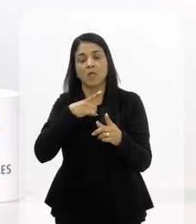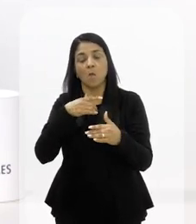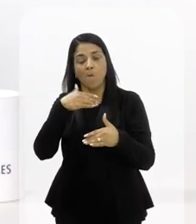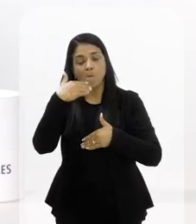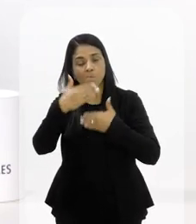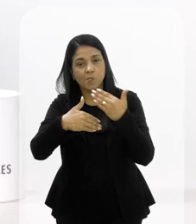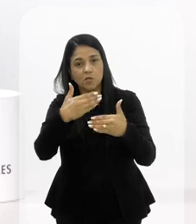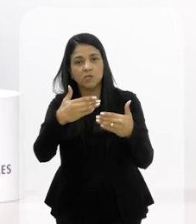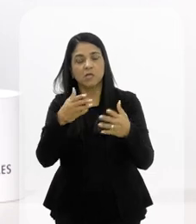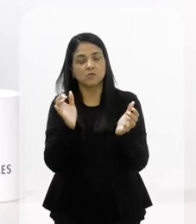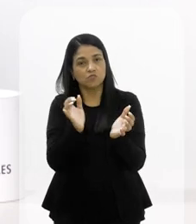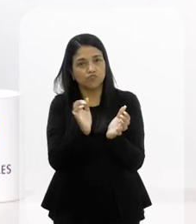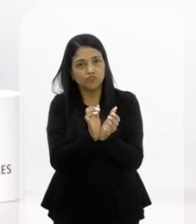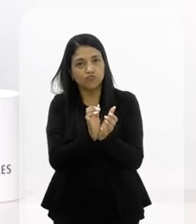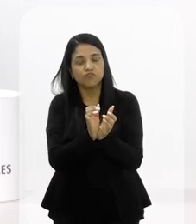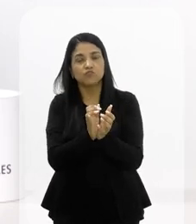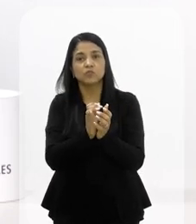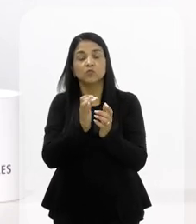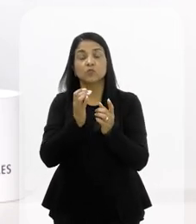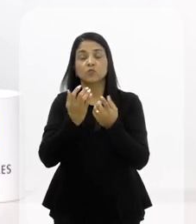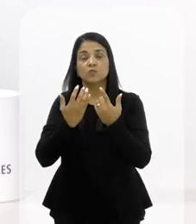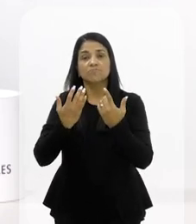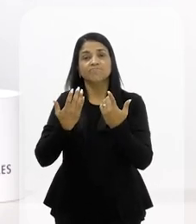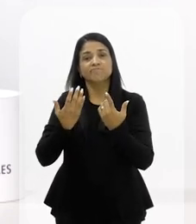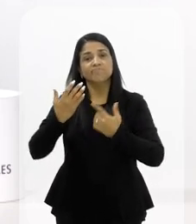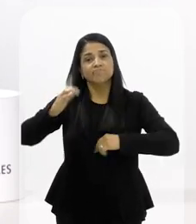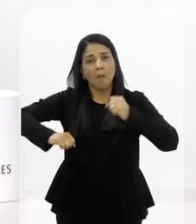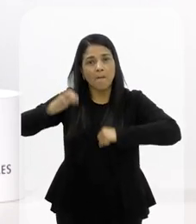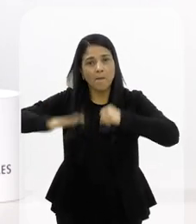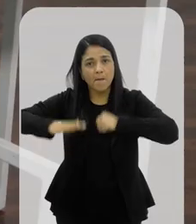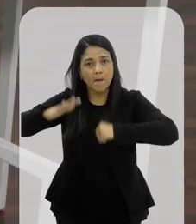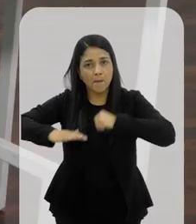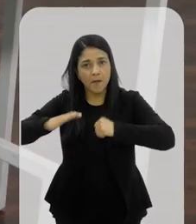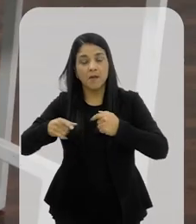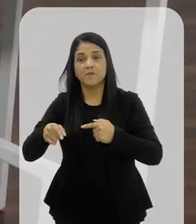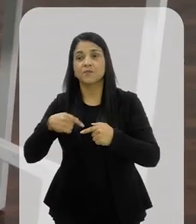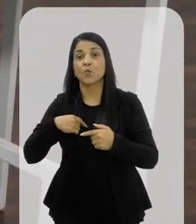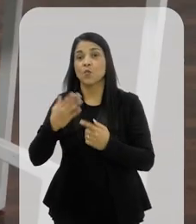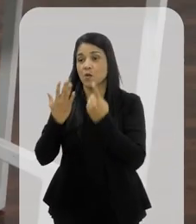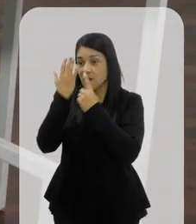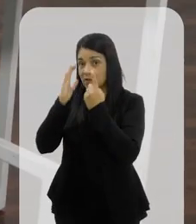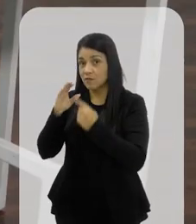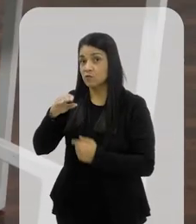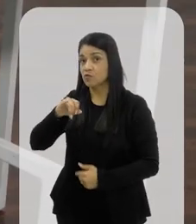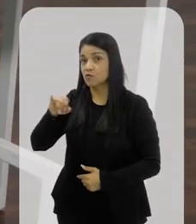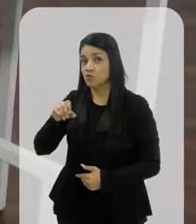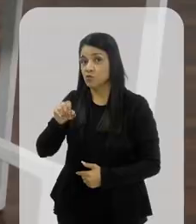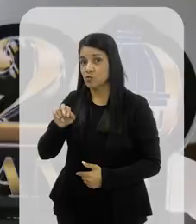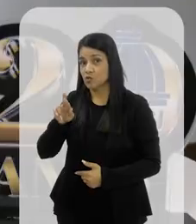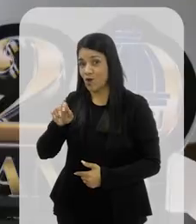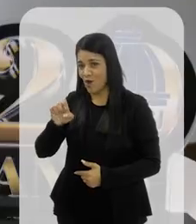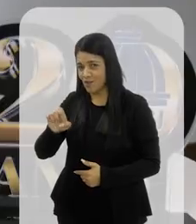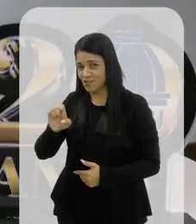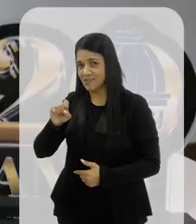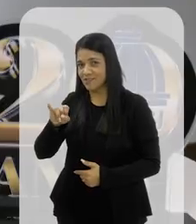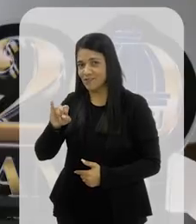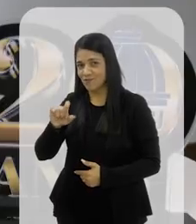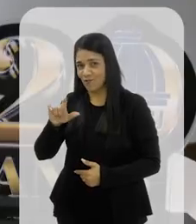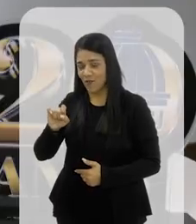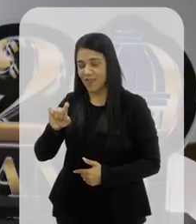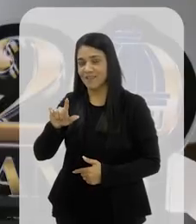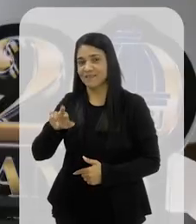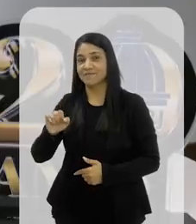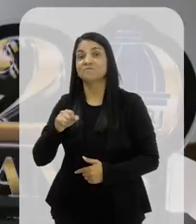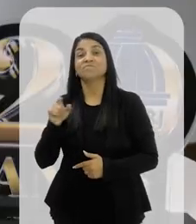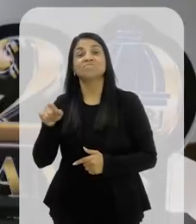gente cria um processo coletivo de construção do Imaginário do Salgueiro é então o carnavalesco Jorge Silveira hoje que nem eu também gosto de me